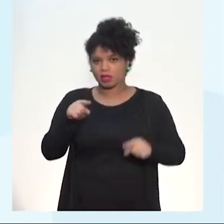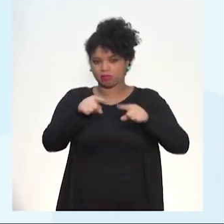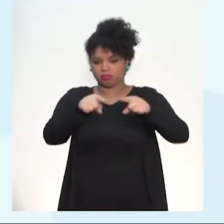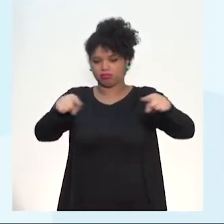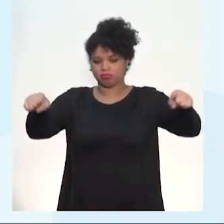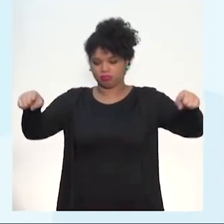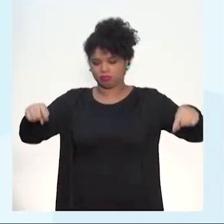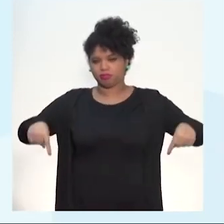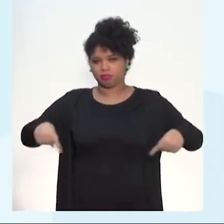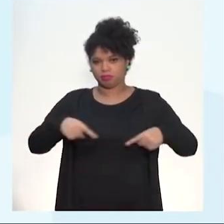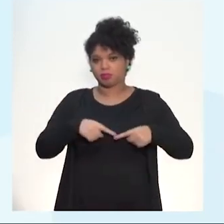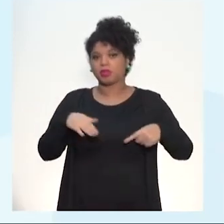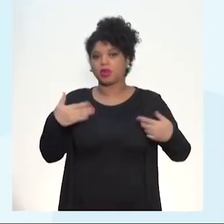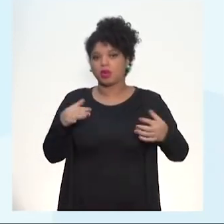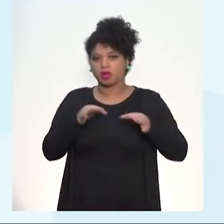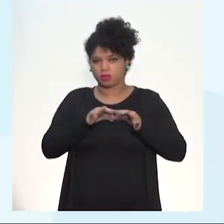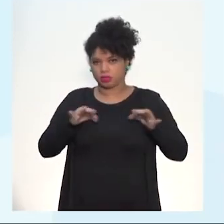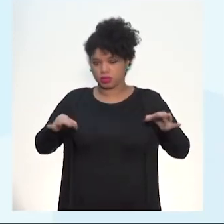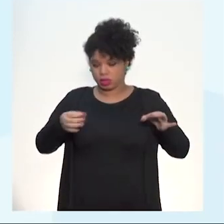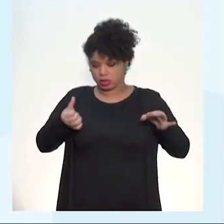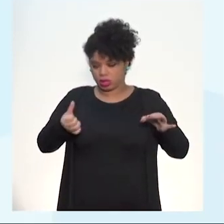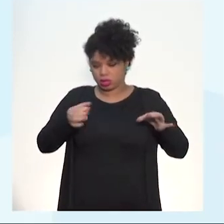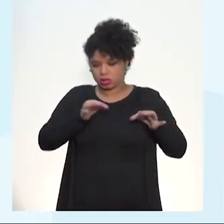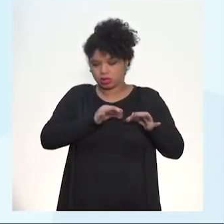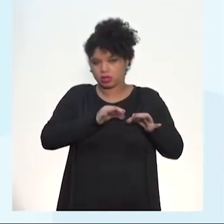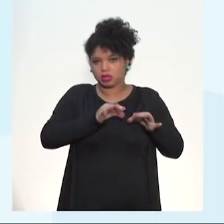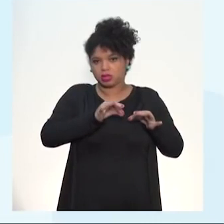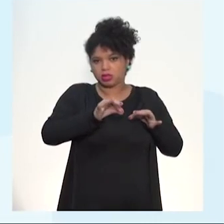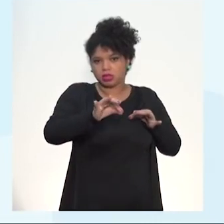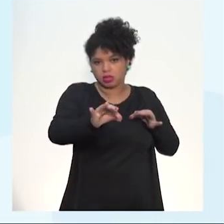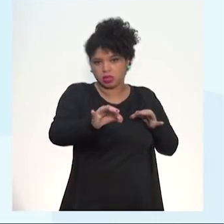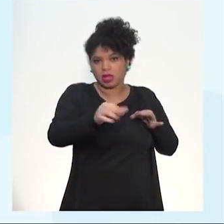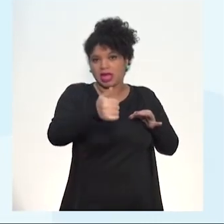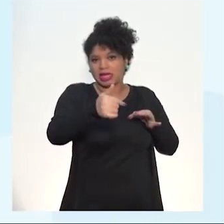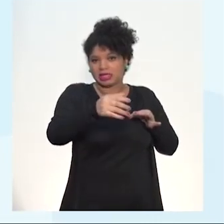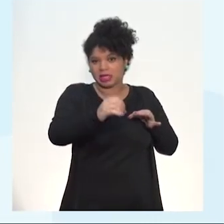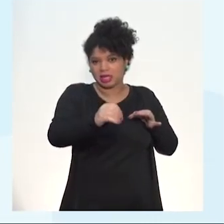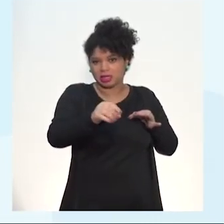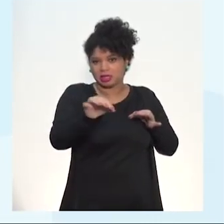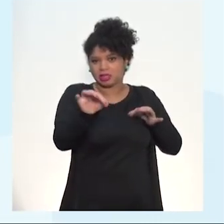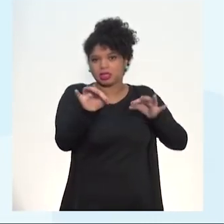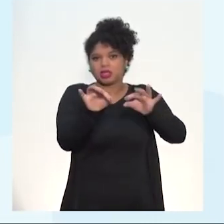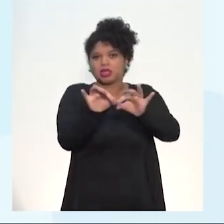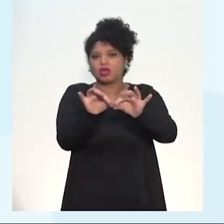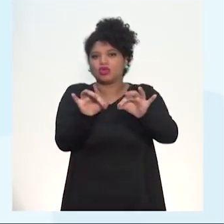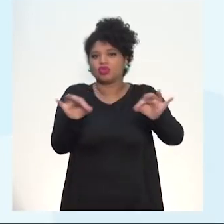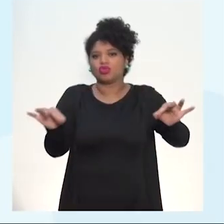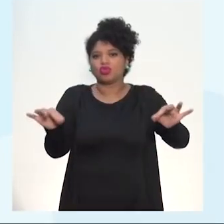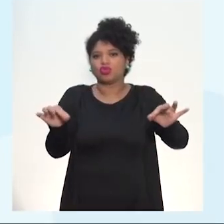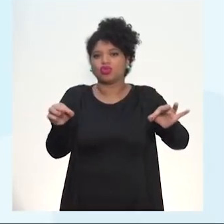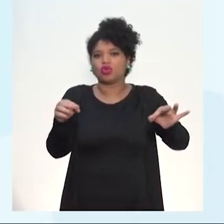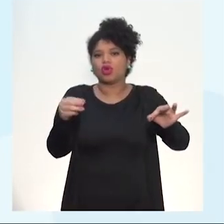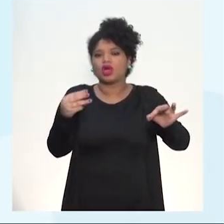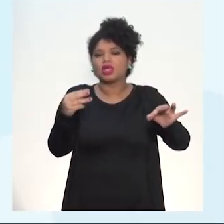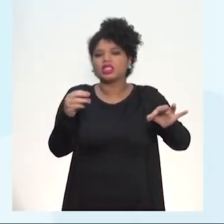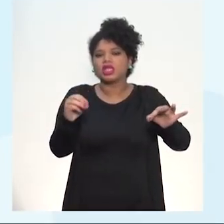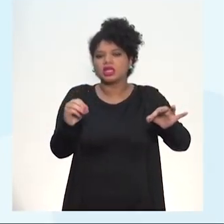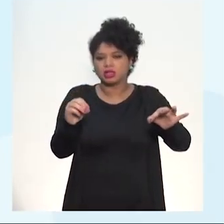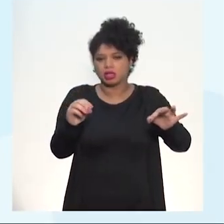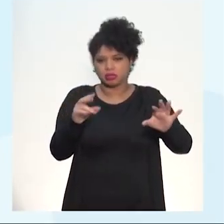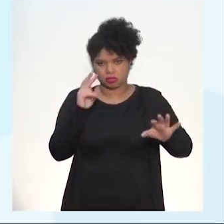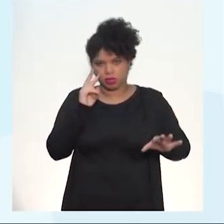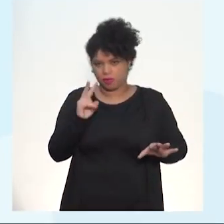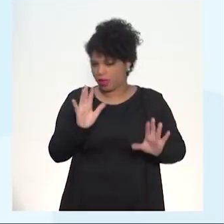dimensões 6 metros, 10 metros e 0,3 metros, ou seja, 30 centímetros. Essa é a parte rasa que eu ainda não estou olhando, tá